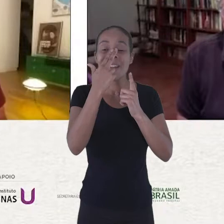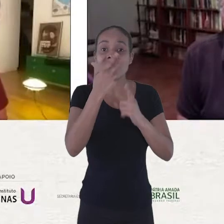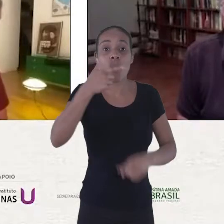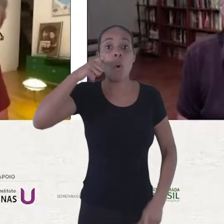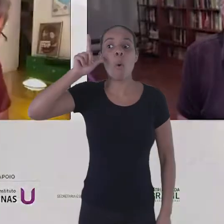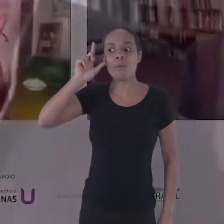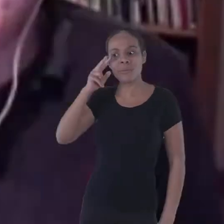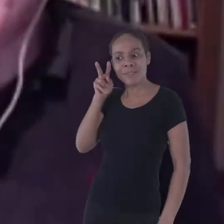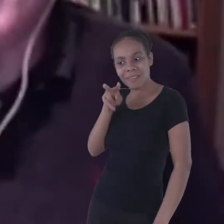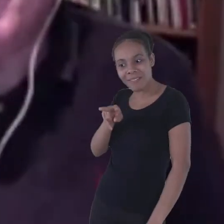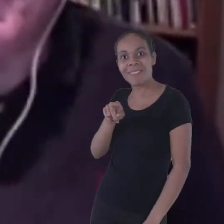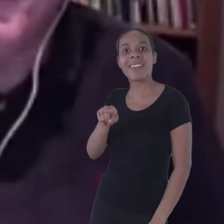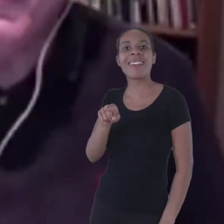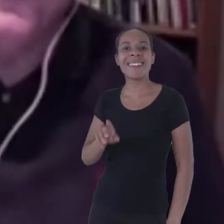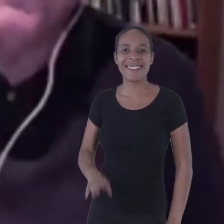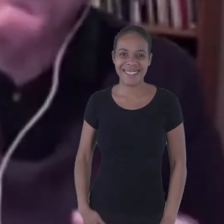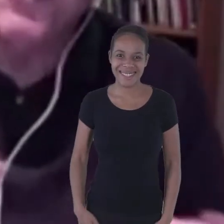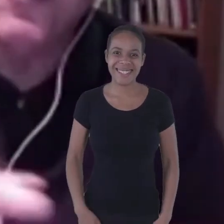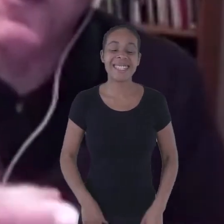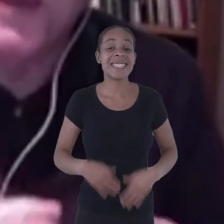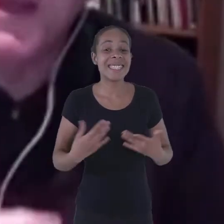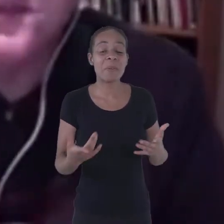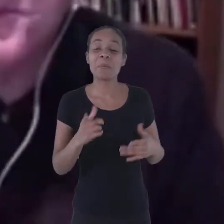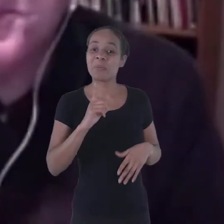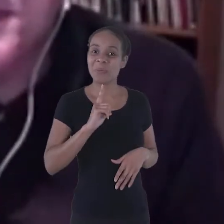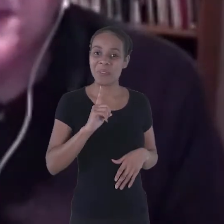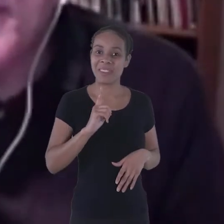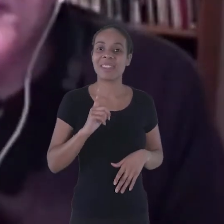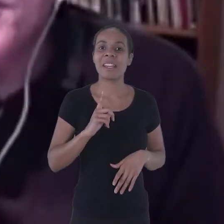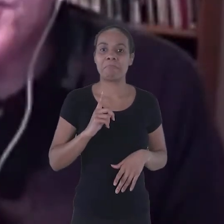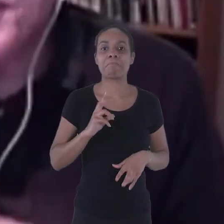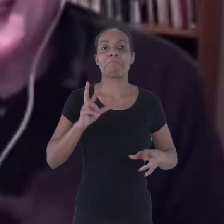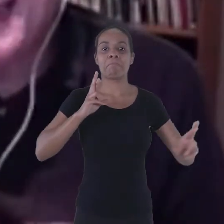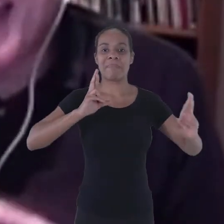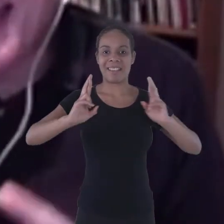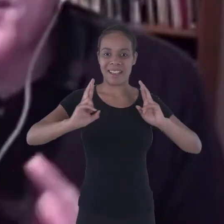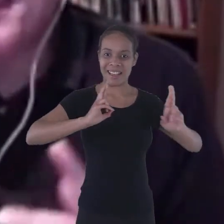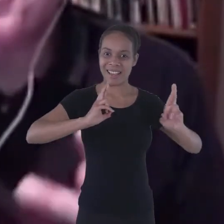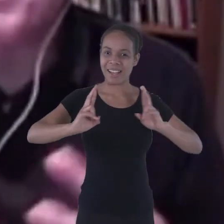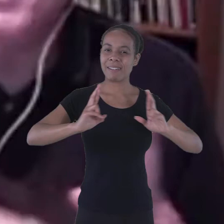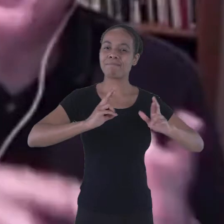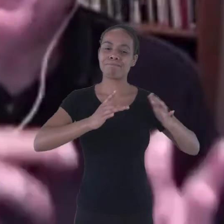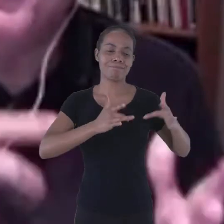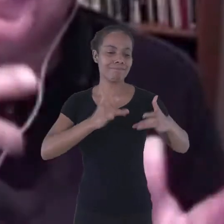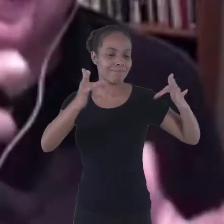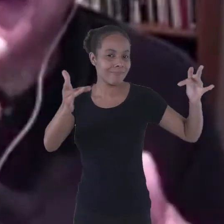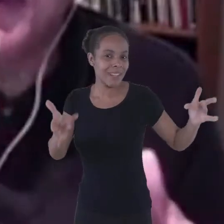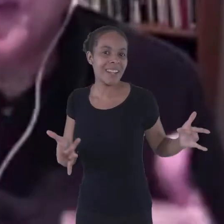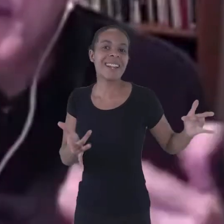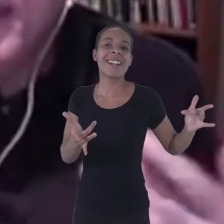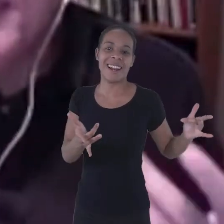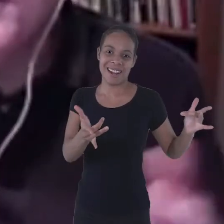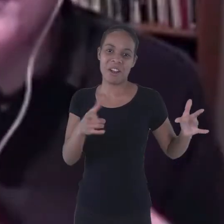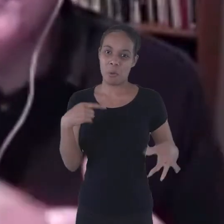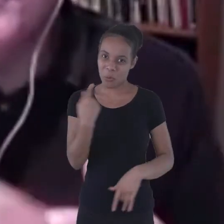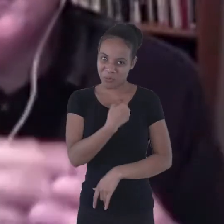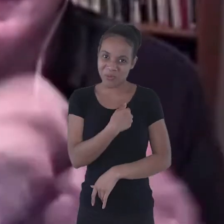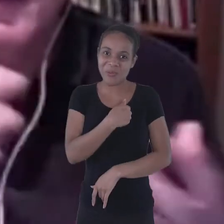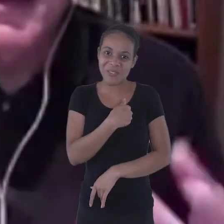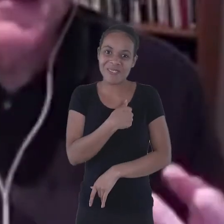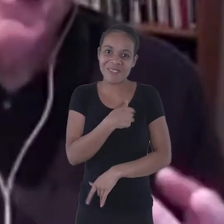né? E eu acho que isso tem um vínculo mesmo de solidariedade entre a gente, de